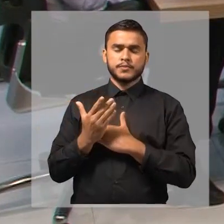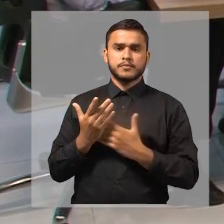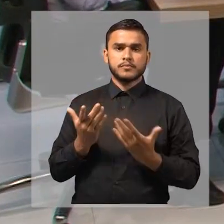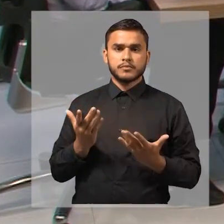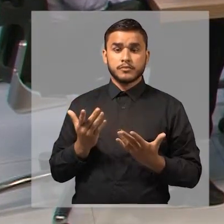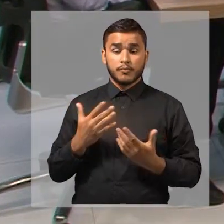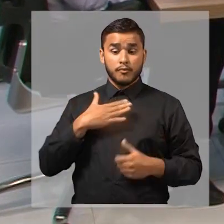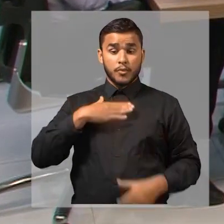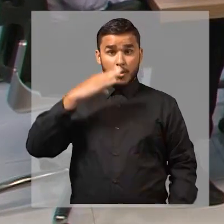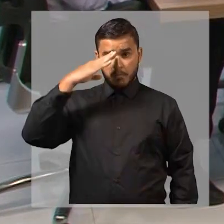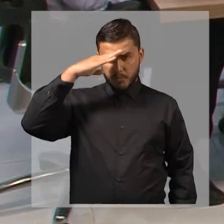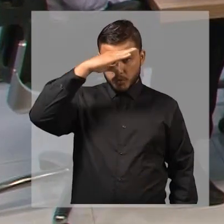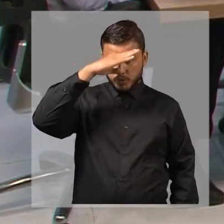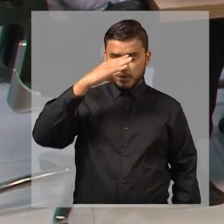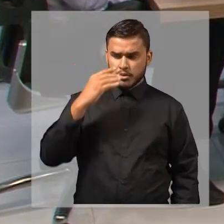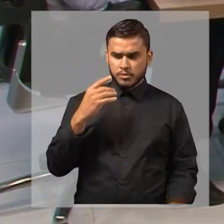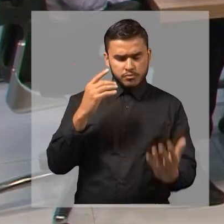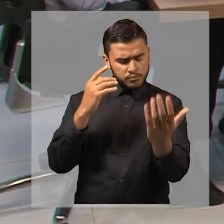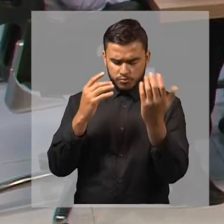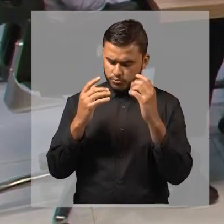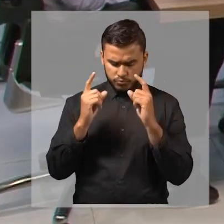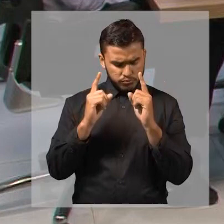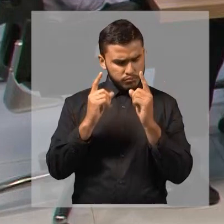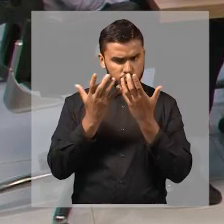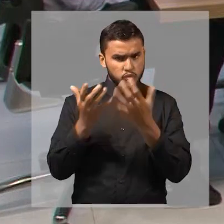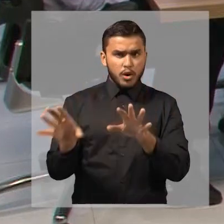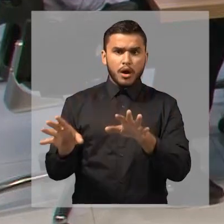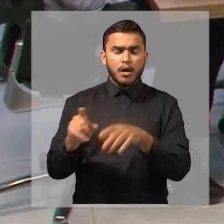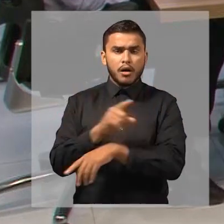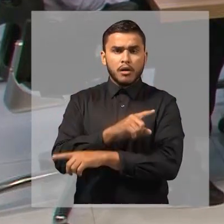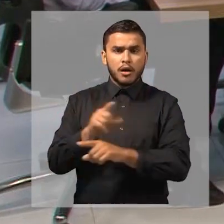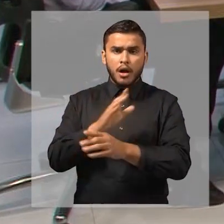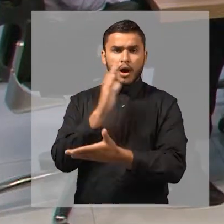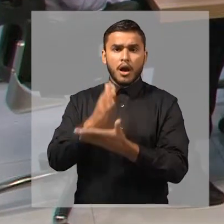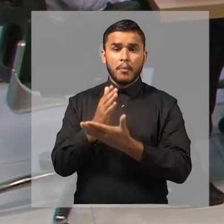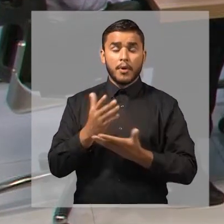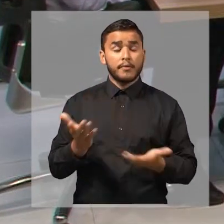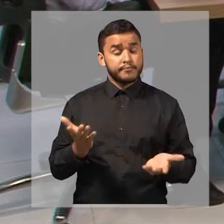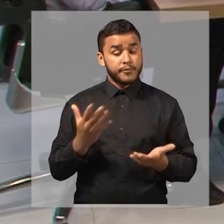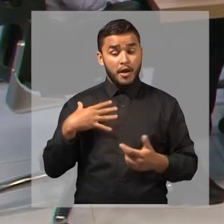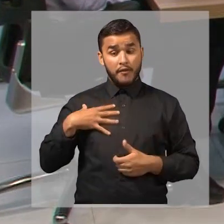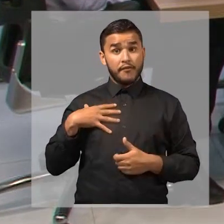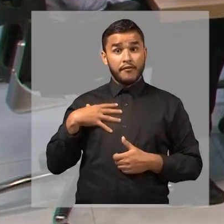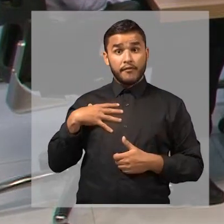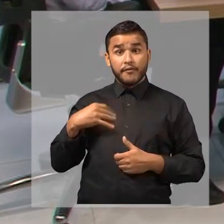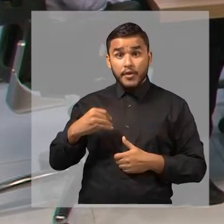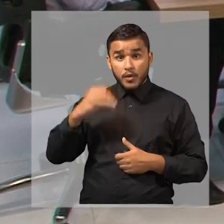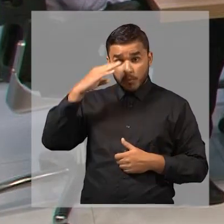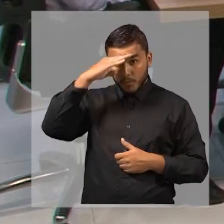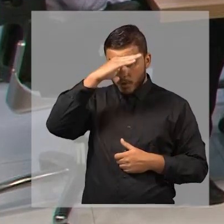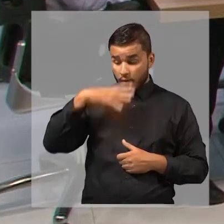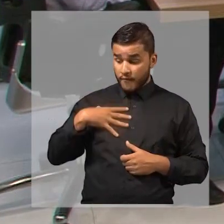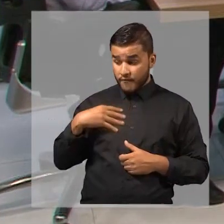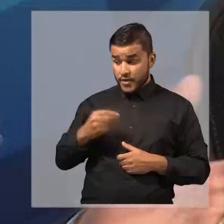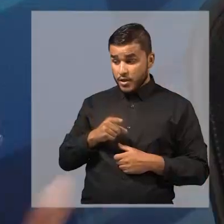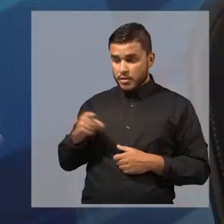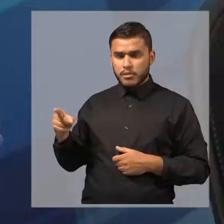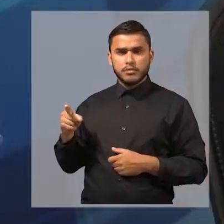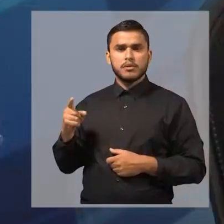ele não é habilidoso, a gente sabe. E os filhos, através das redes sociais, atrapalham, né? E inclusive os